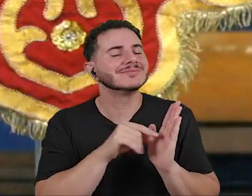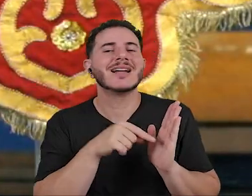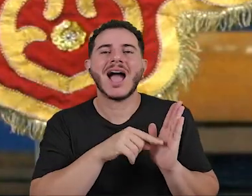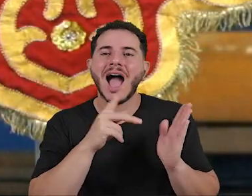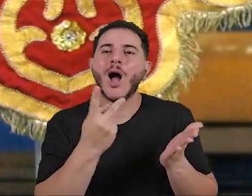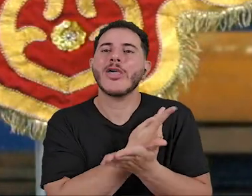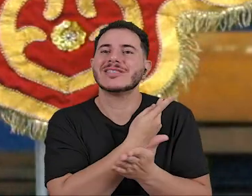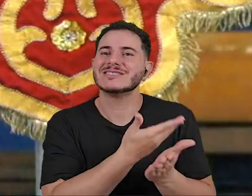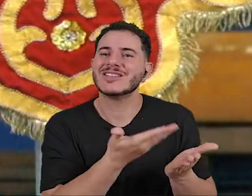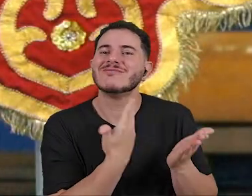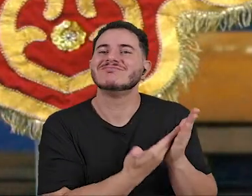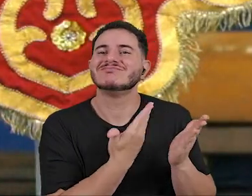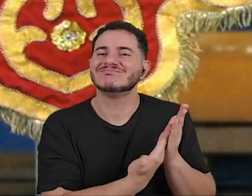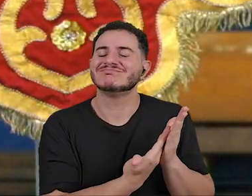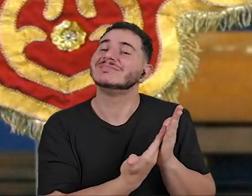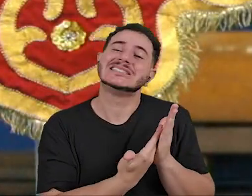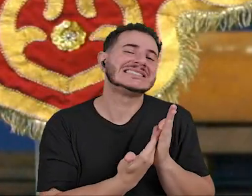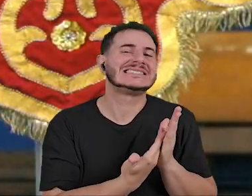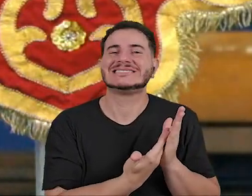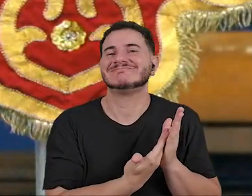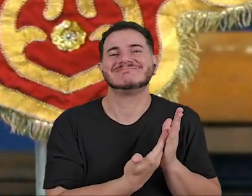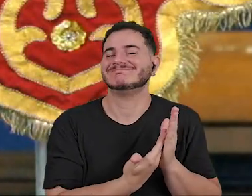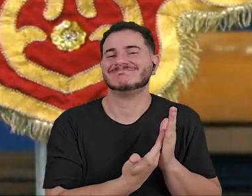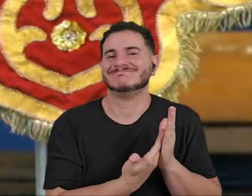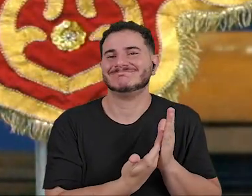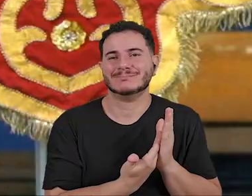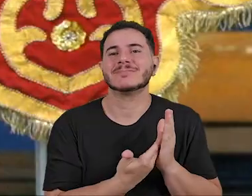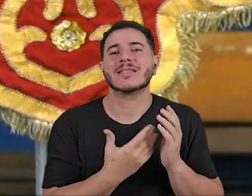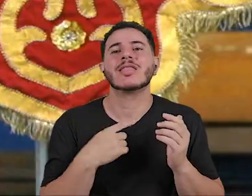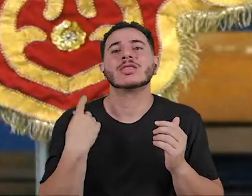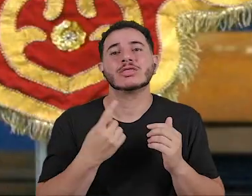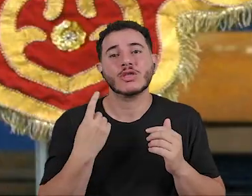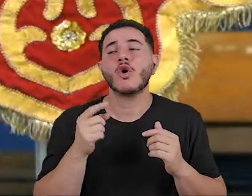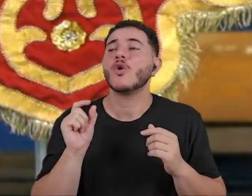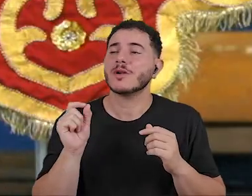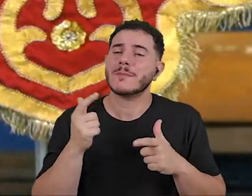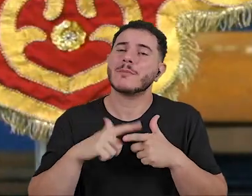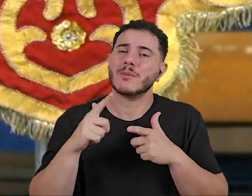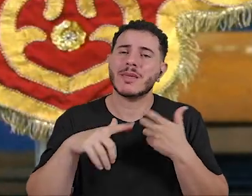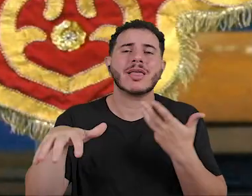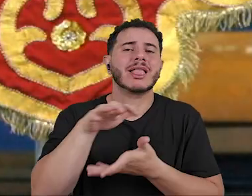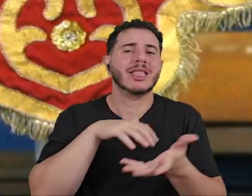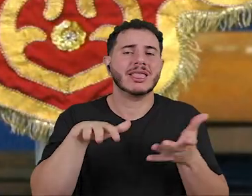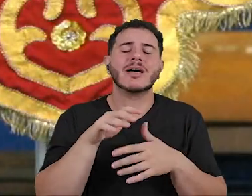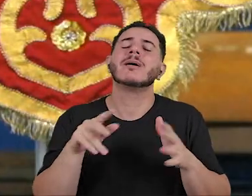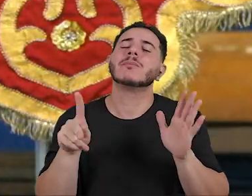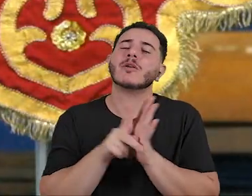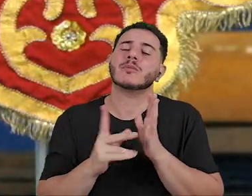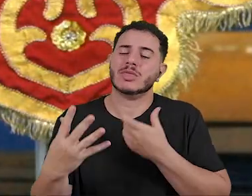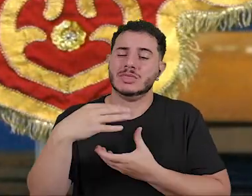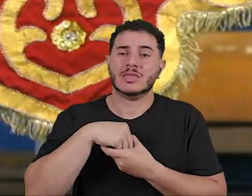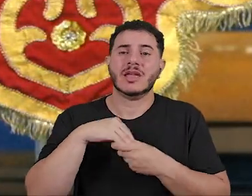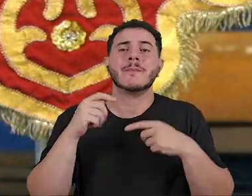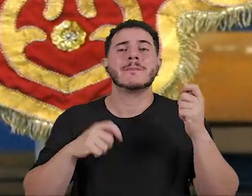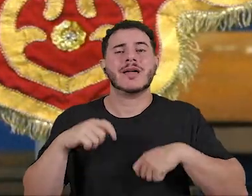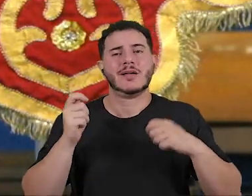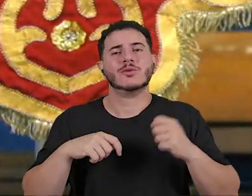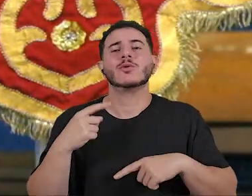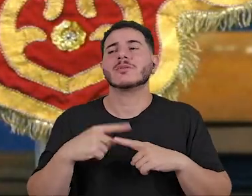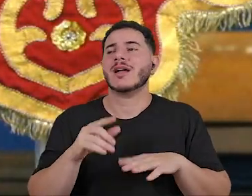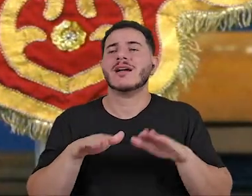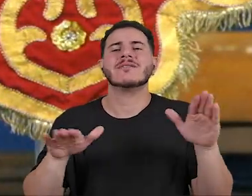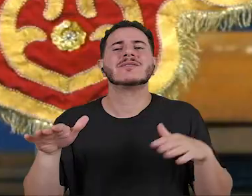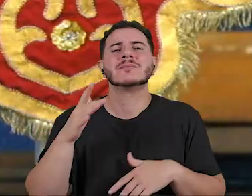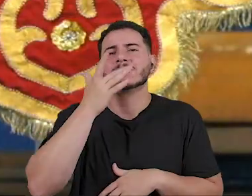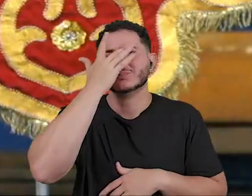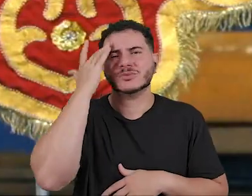dentro do maracatu hoje algumas pessoas talvez se perguntam, né? Como é que essa figura de rei, soldado